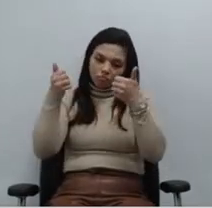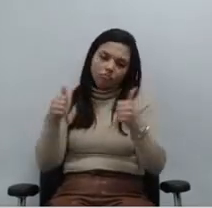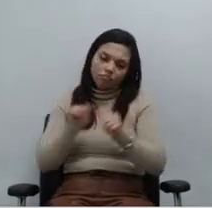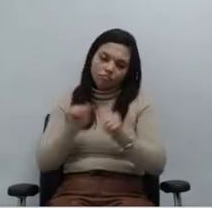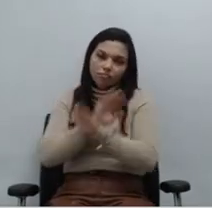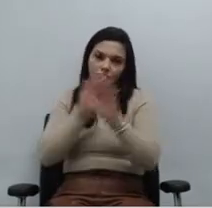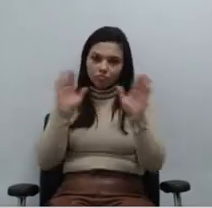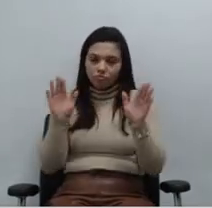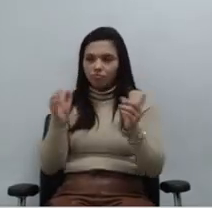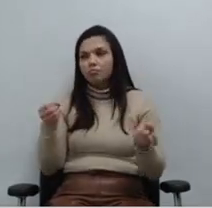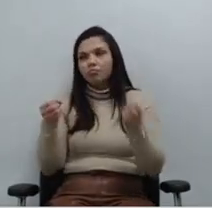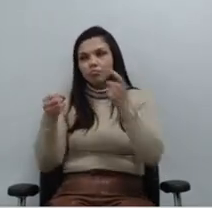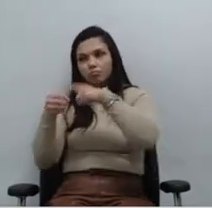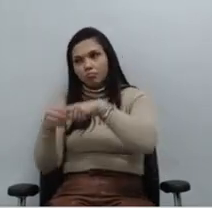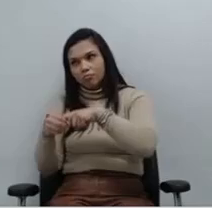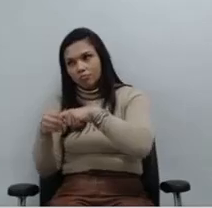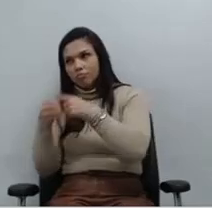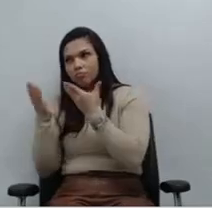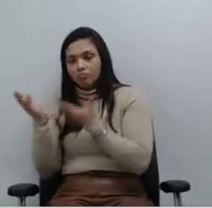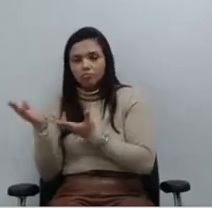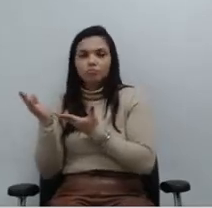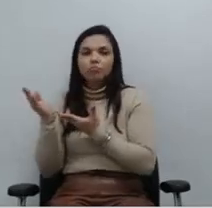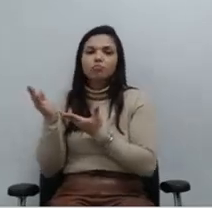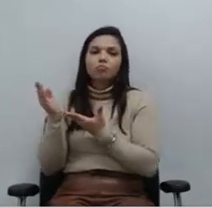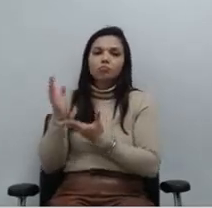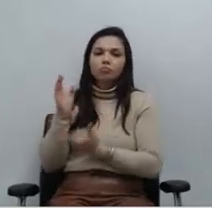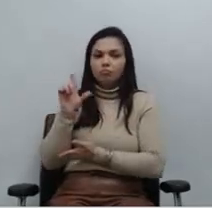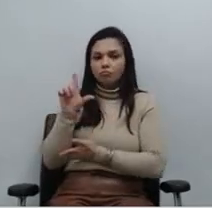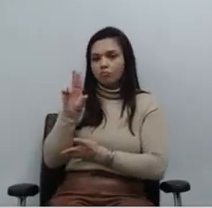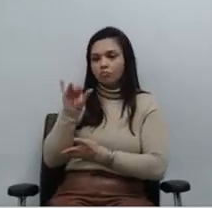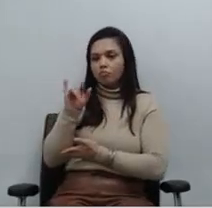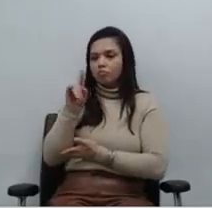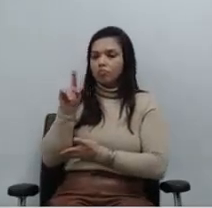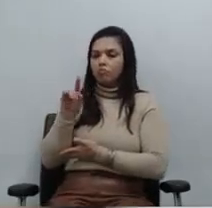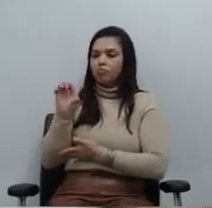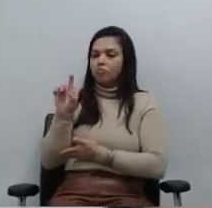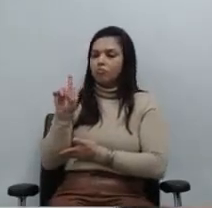agradecer, devolver a palavra, e agradecer novamente ao conselheiro Luiz Eduardo.